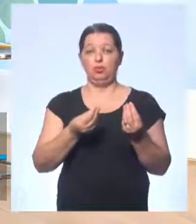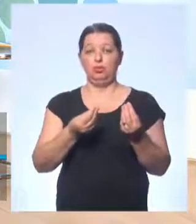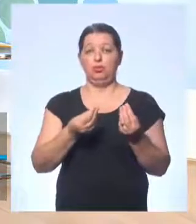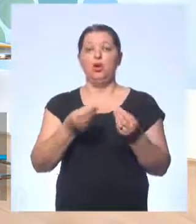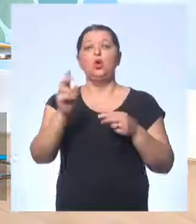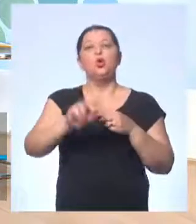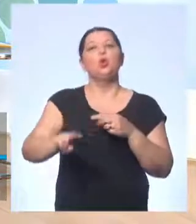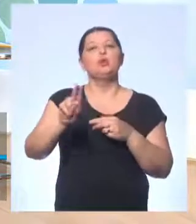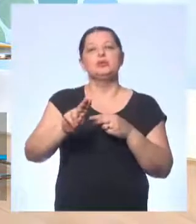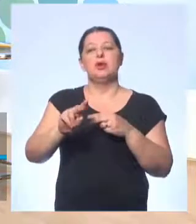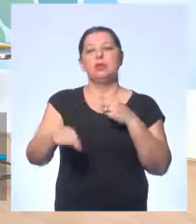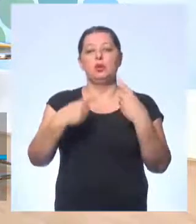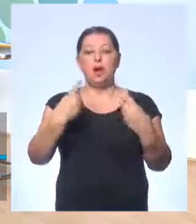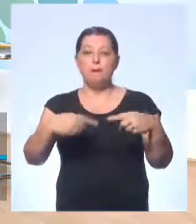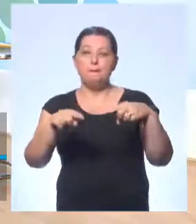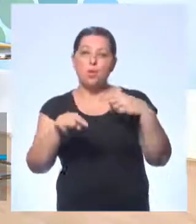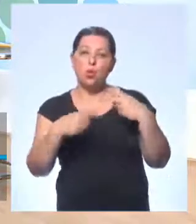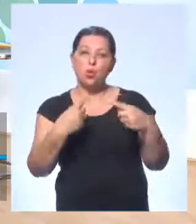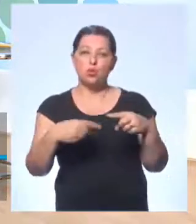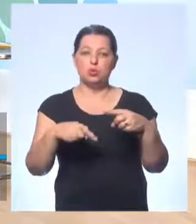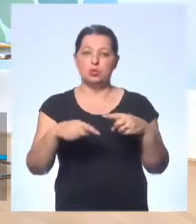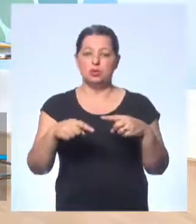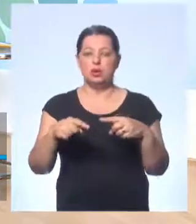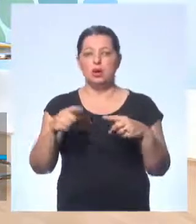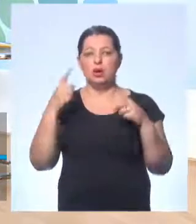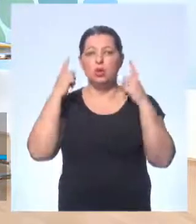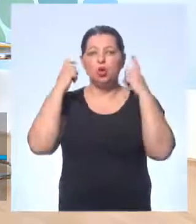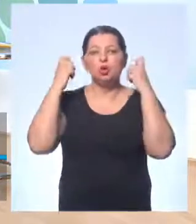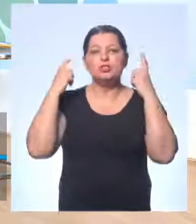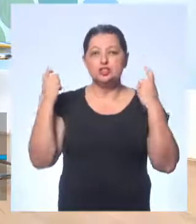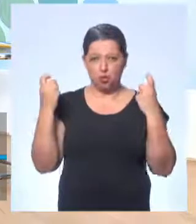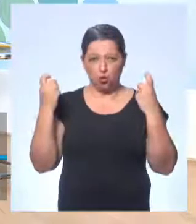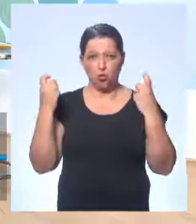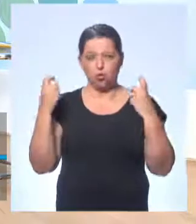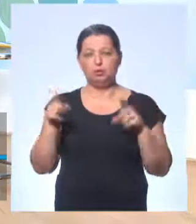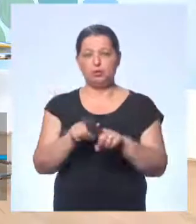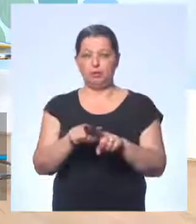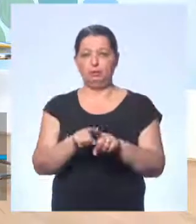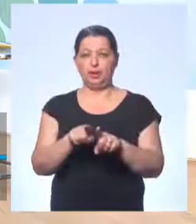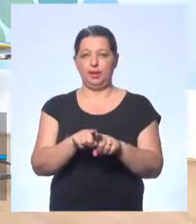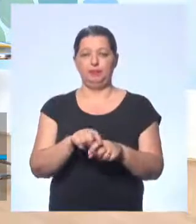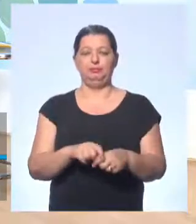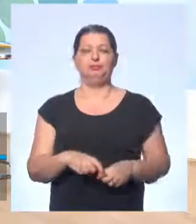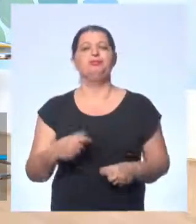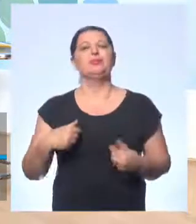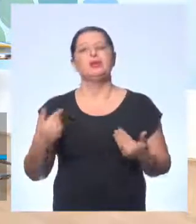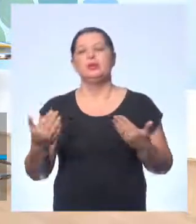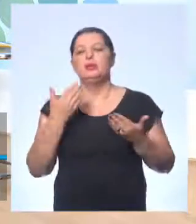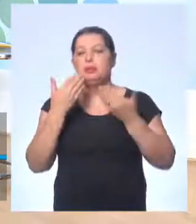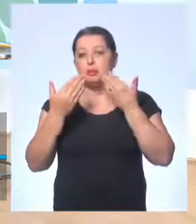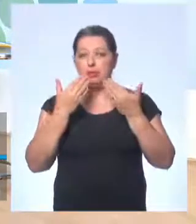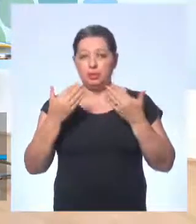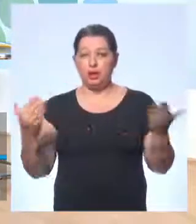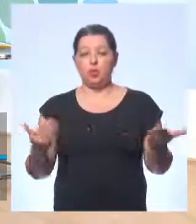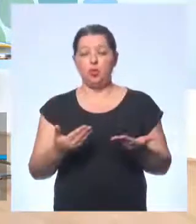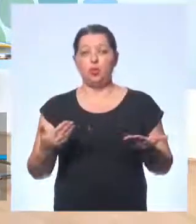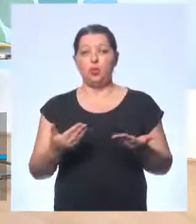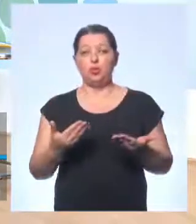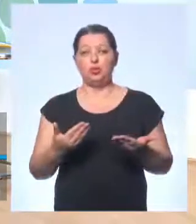da música, né? Então eu estou trazendo essas questões aqui para a gente discutir, porque tudo